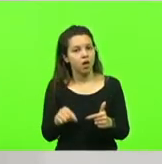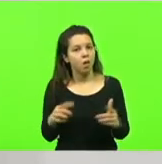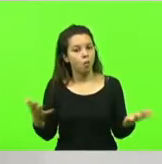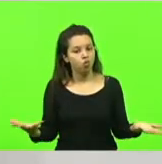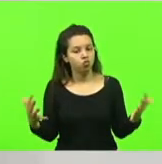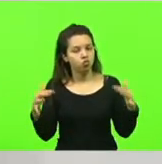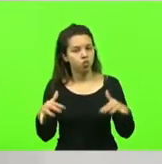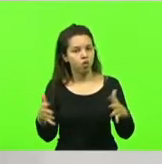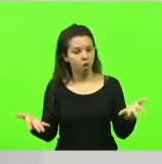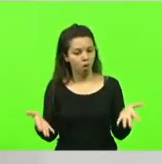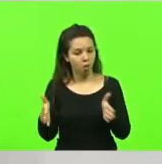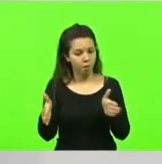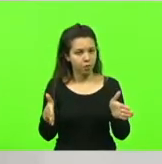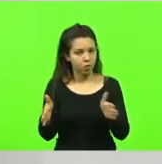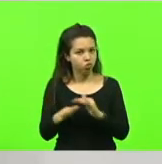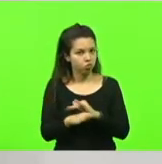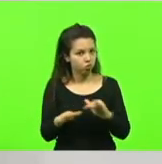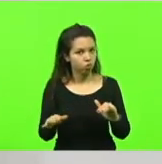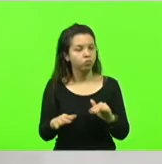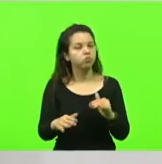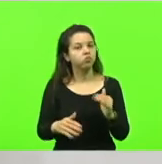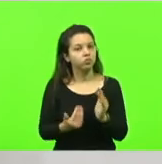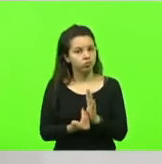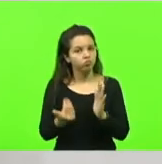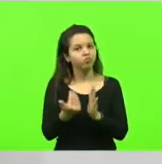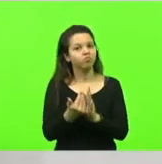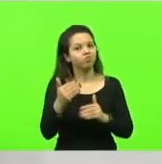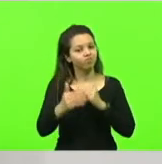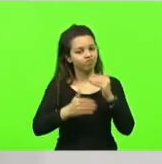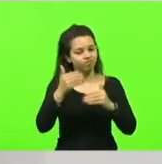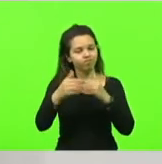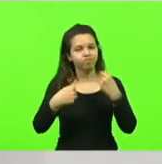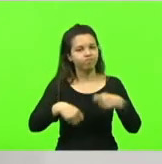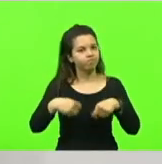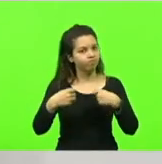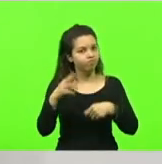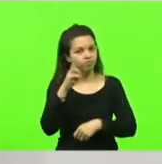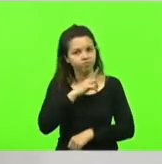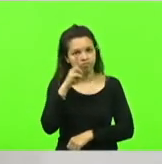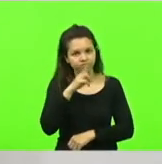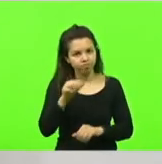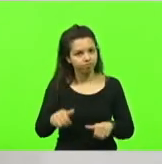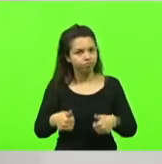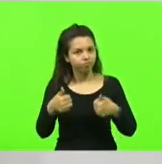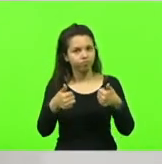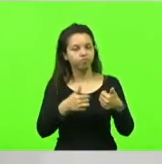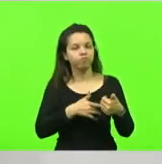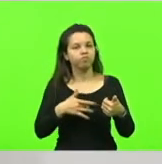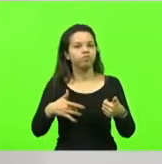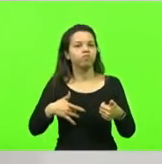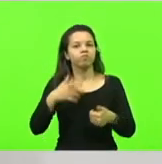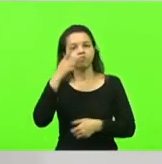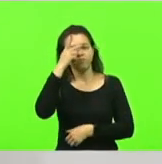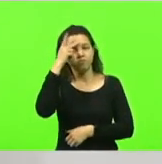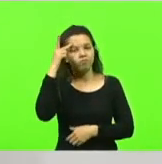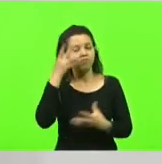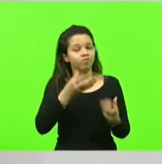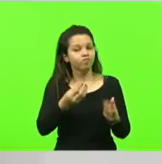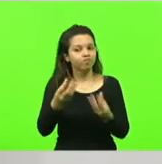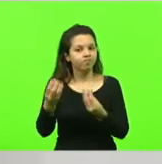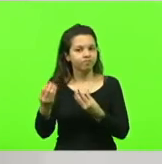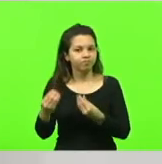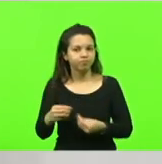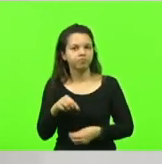nesse período, mas avance, porque é urgente para melhorar a saúde de milhares de catarinenses. A suspensão dessas